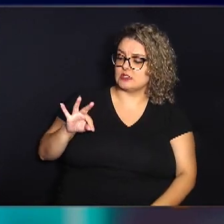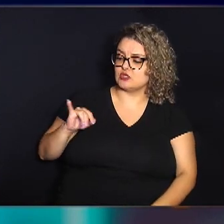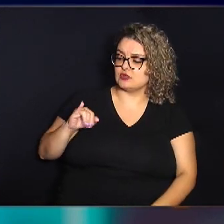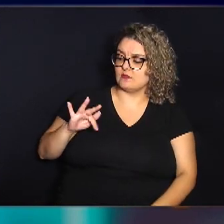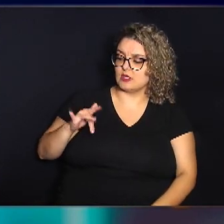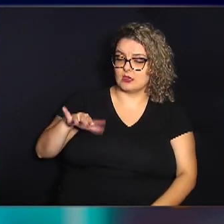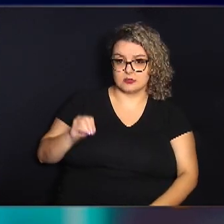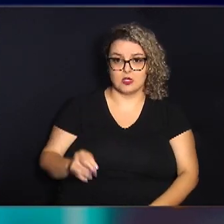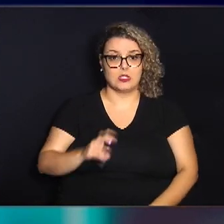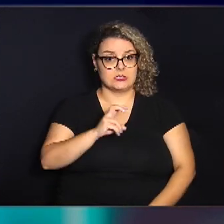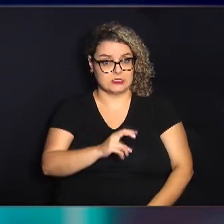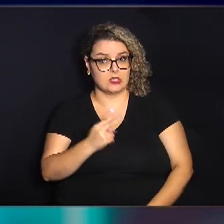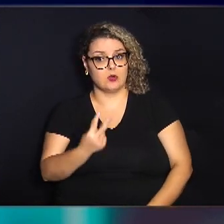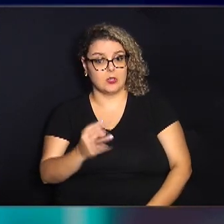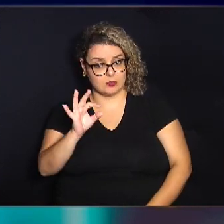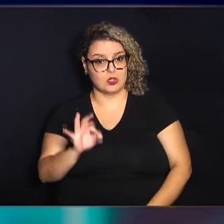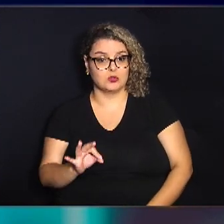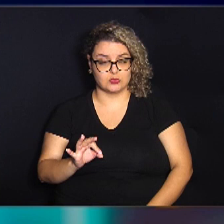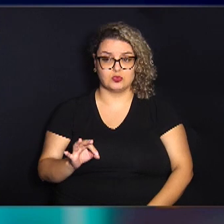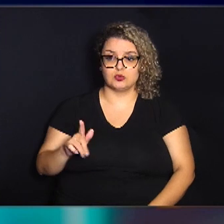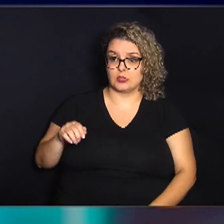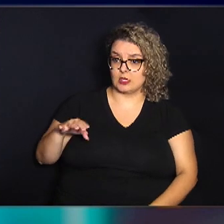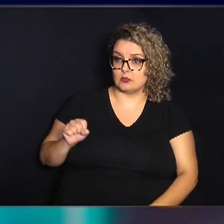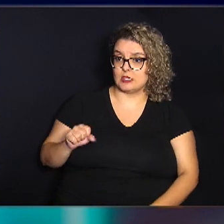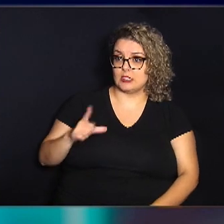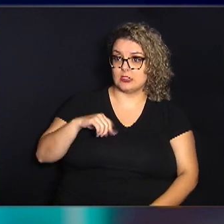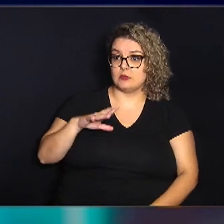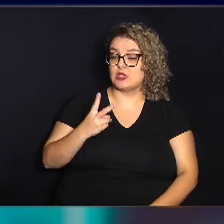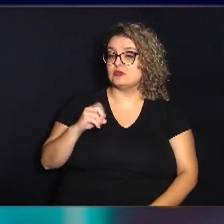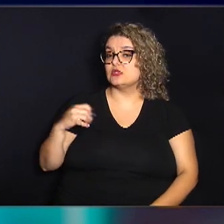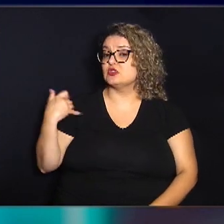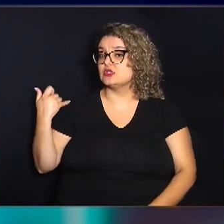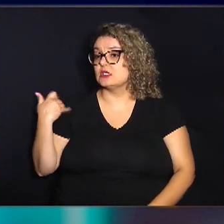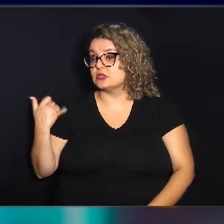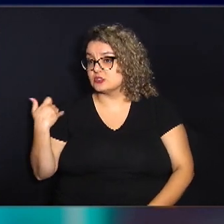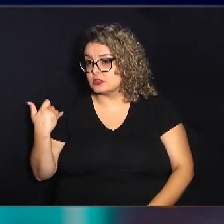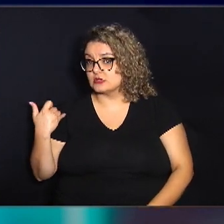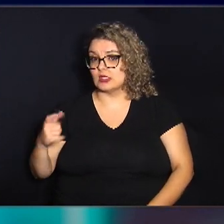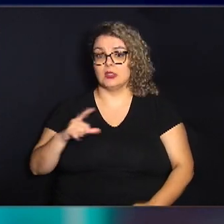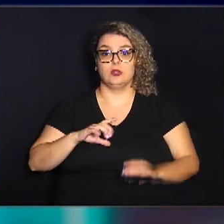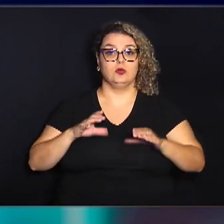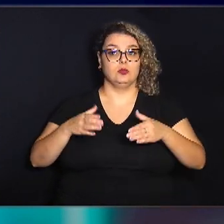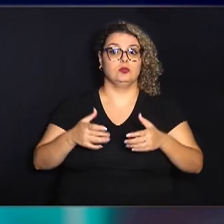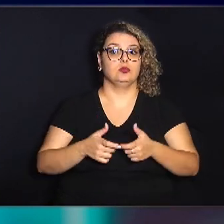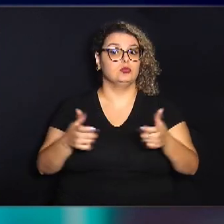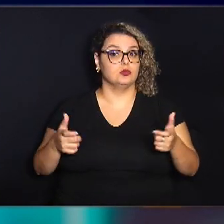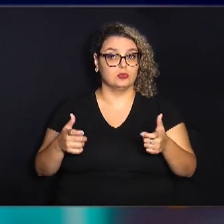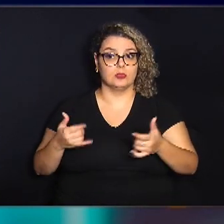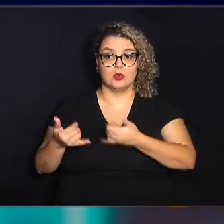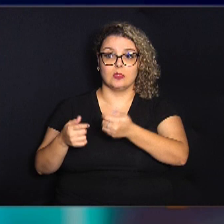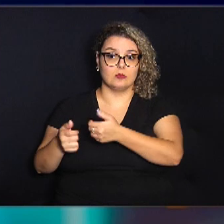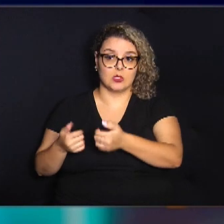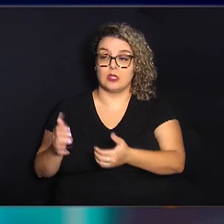aqui que 52% dos gamers têm mais de 20 anos de idade. Você tem uma categoria muito grande de gamers que são